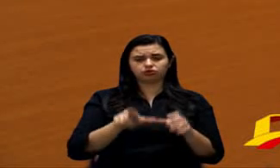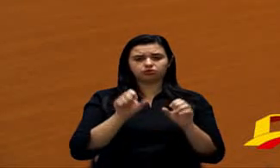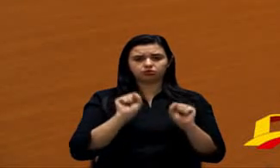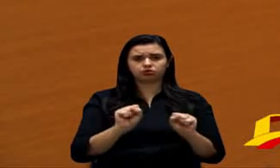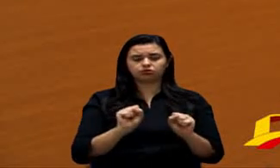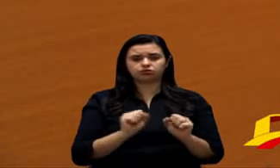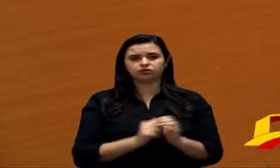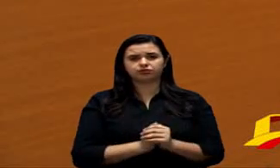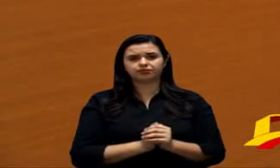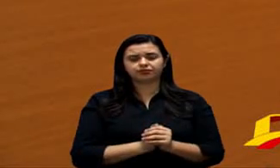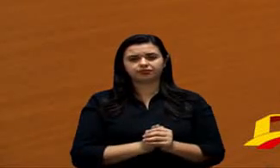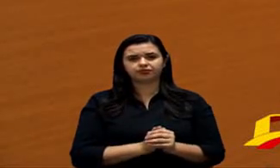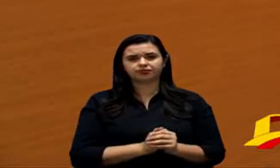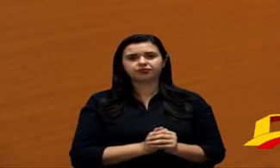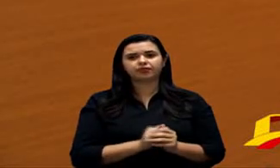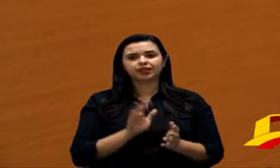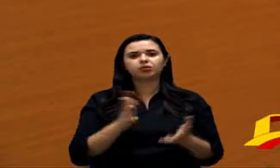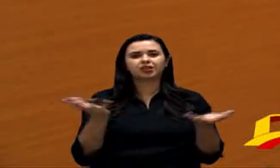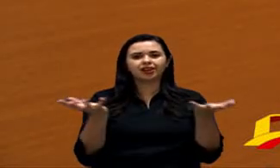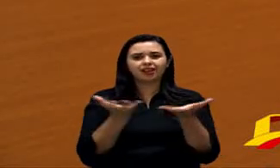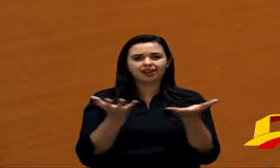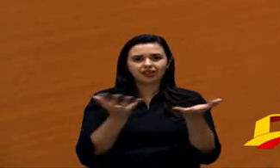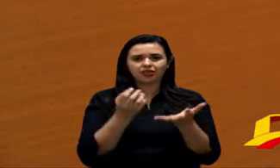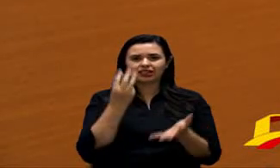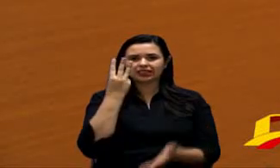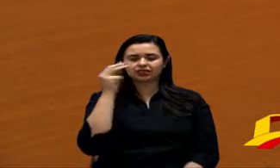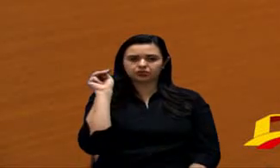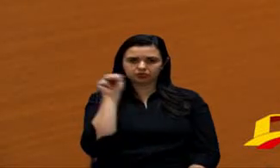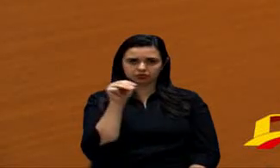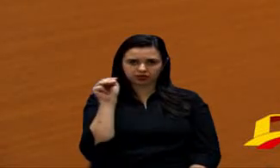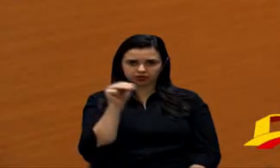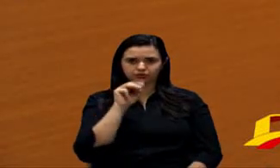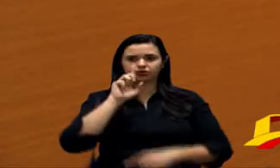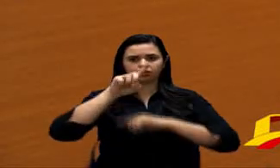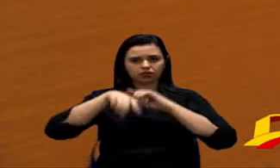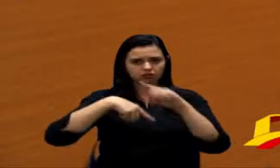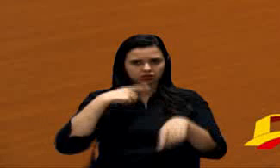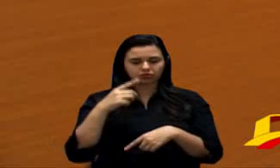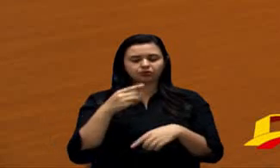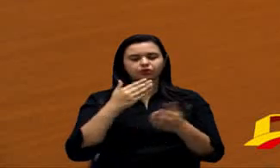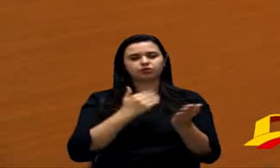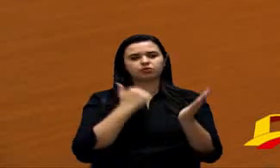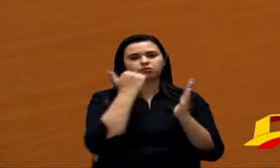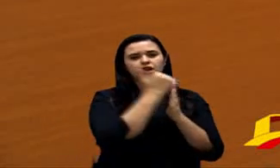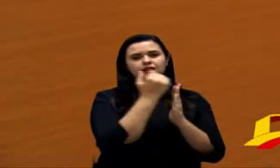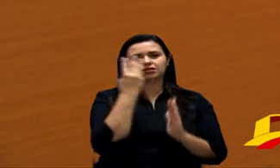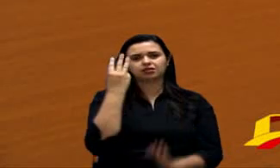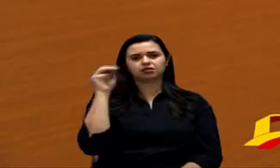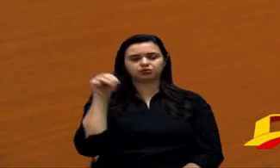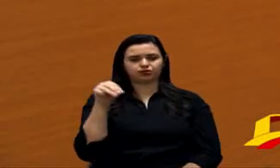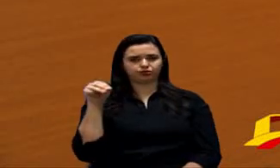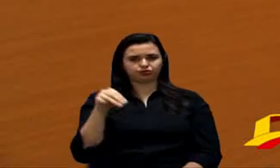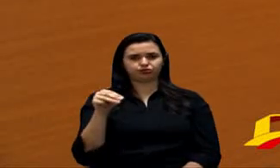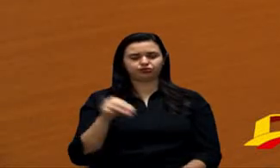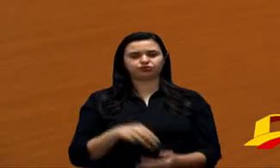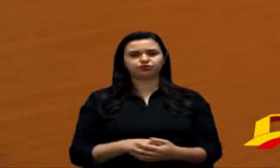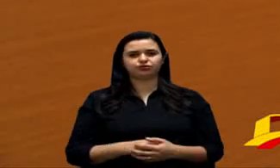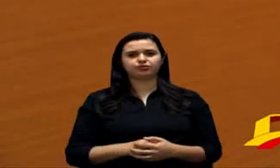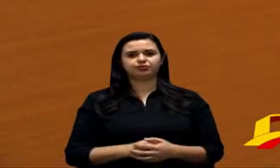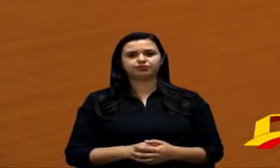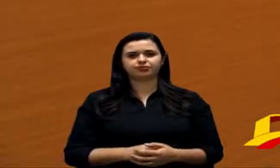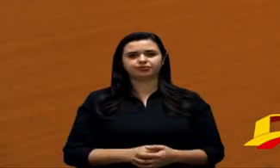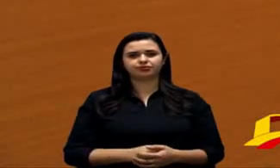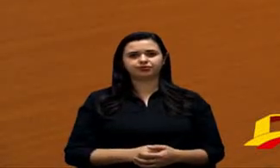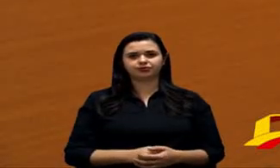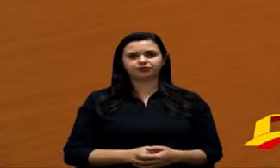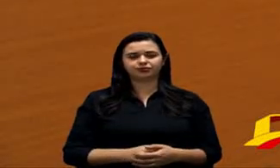uma sequência. Então, mas agora os 3 minutos, depois a gente passa mais 3 minutos para você. Ah, é? Daí eu posso usar aqui. Olha, já estou